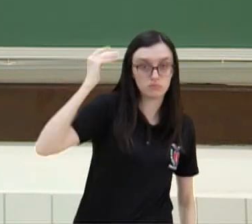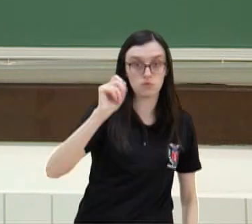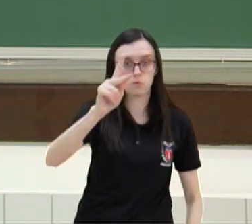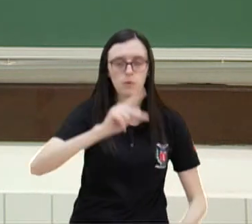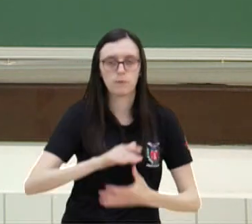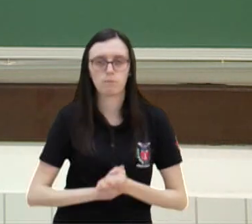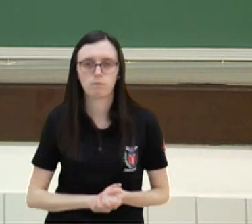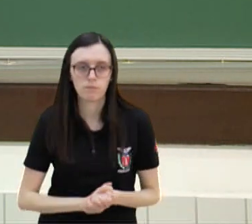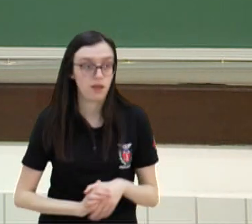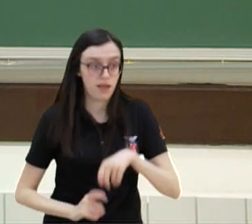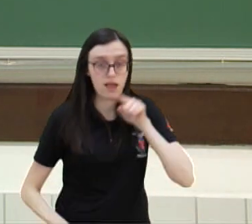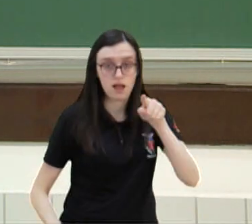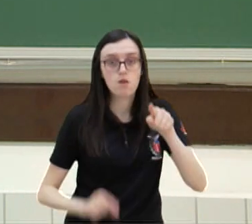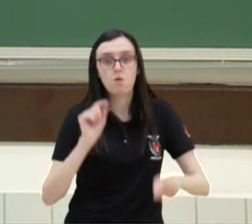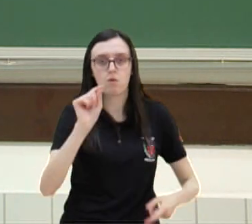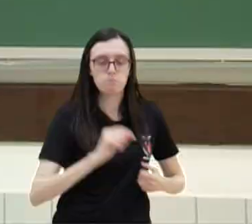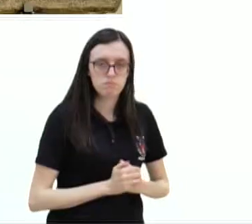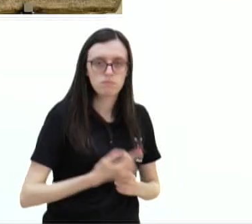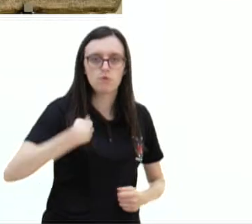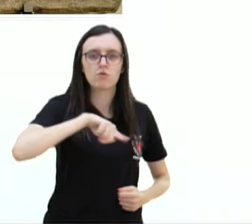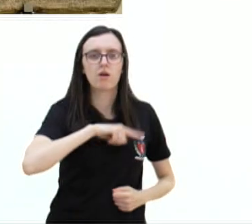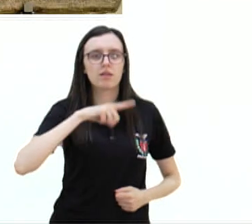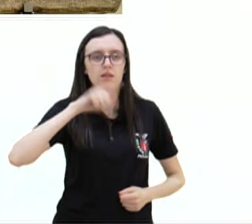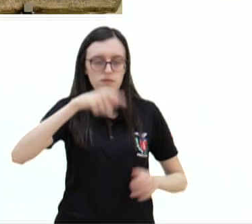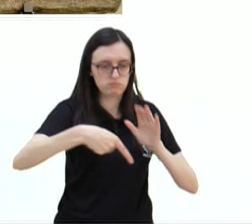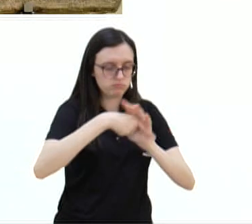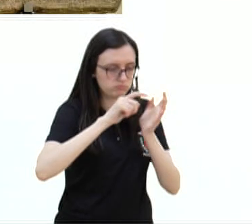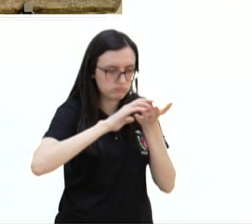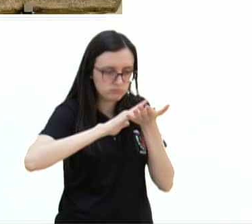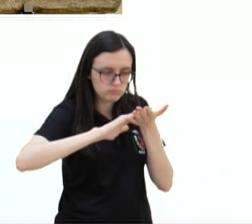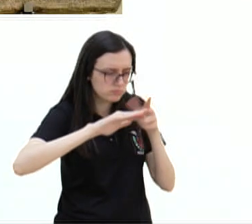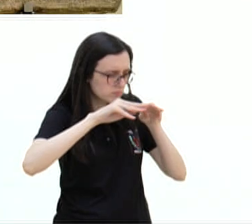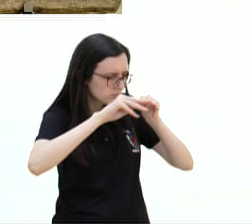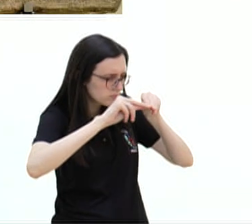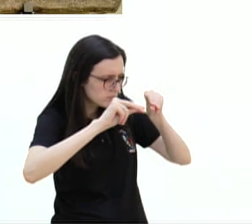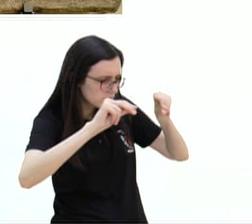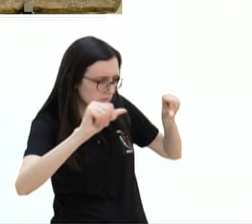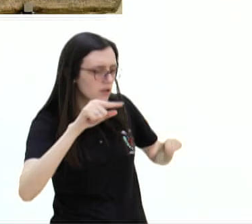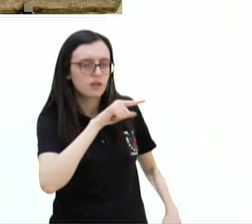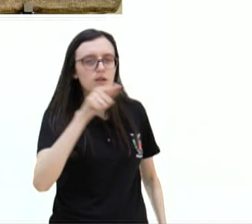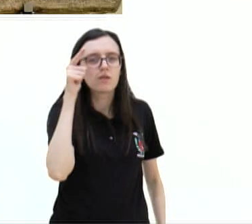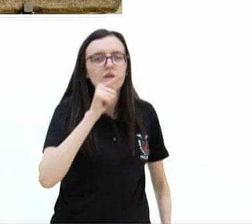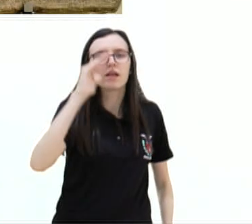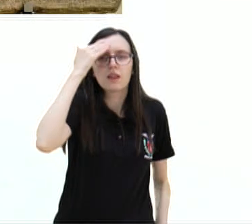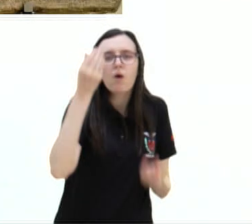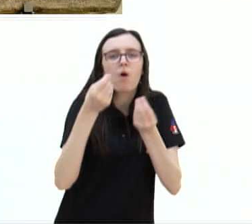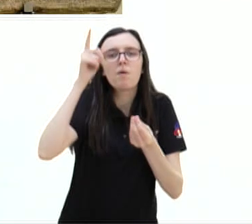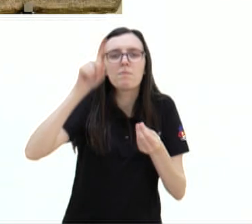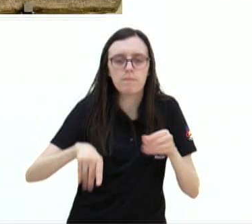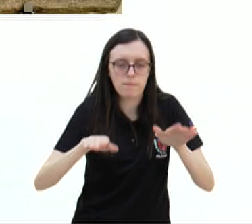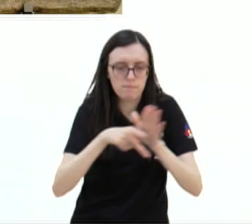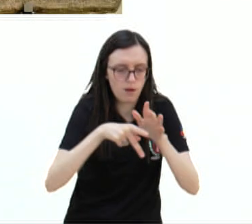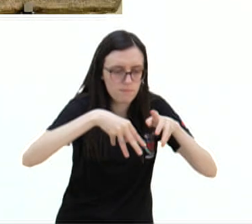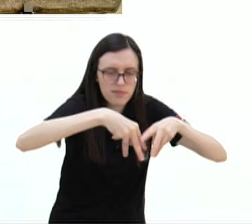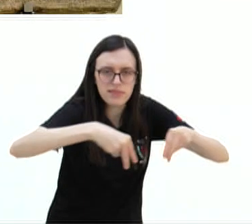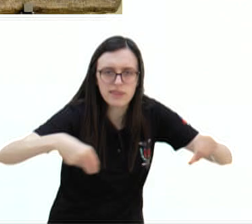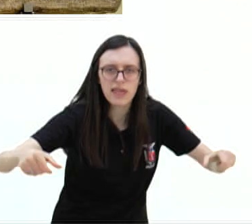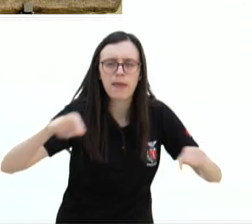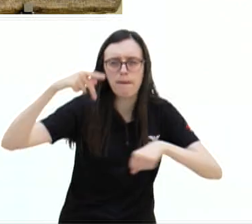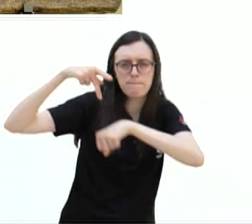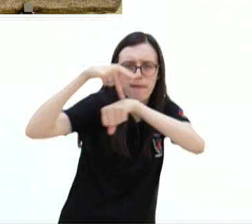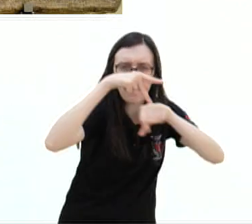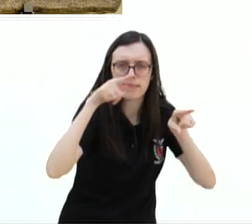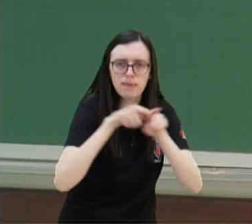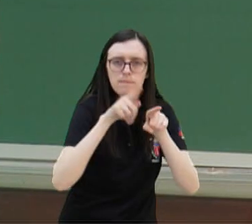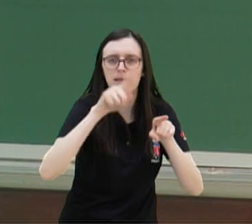tá? Aqui nós temos um relevo, ok? Então eles aprenderam a fazer relevo em terracota, em rochas